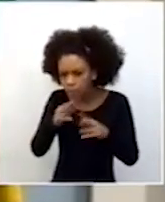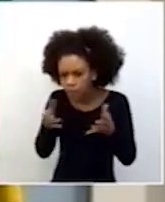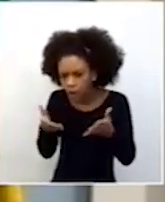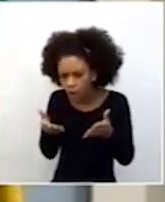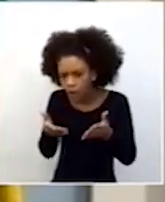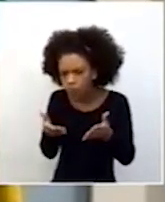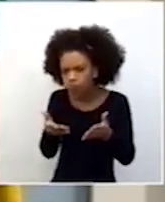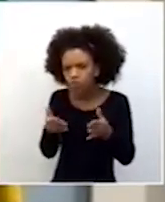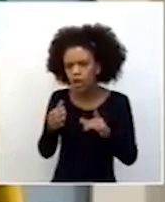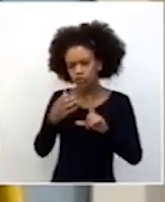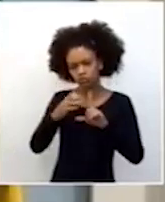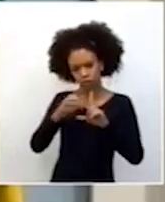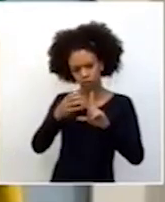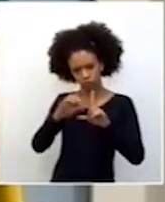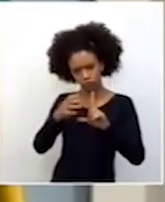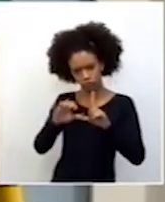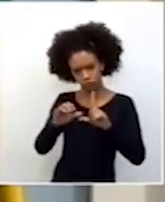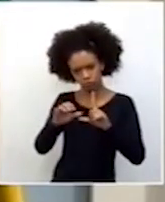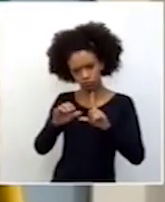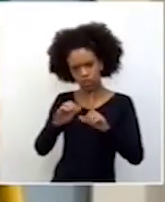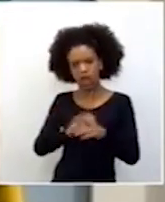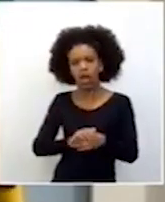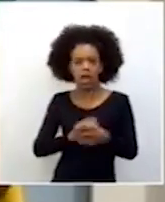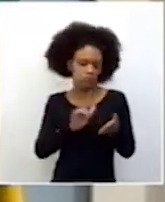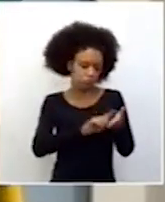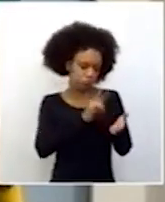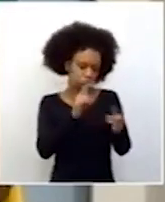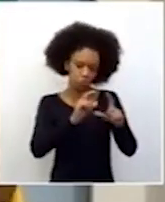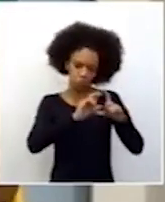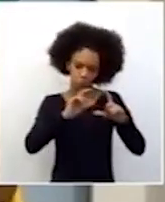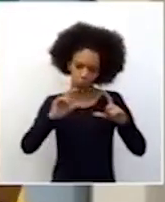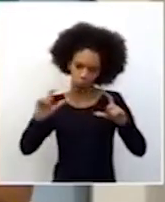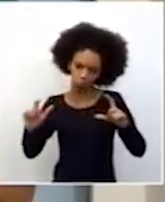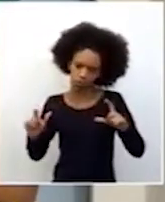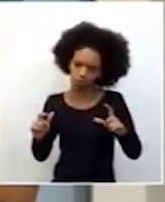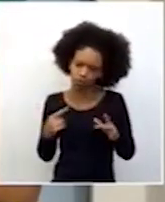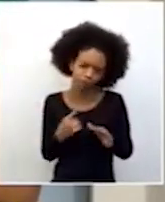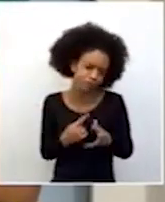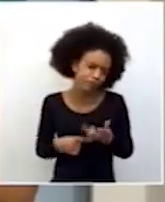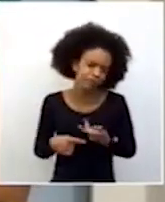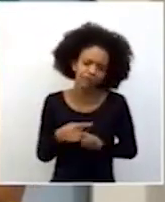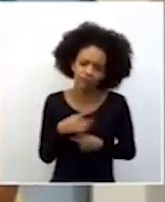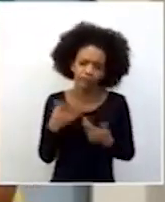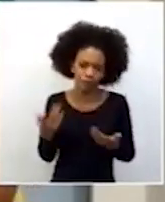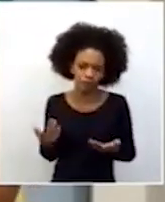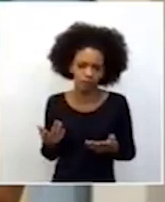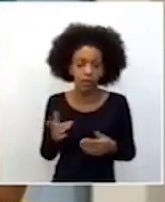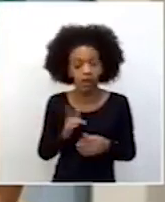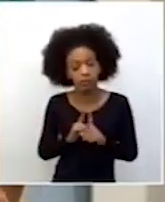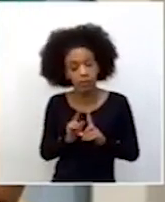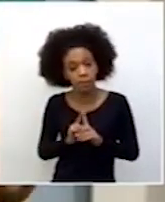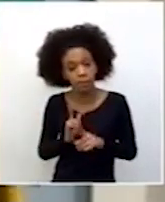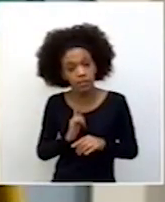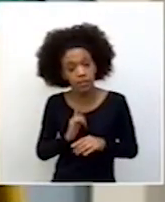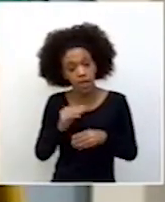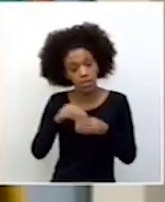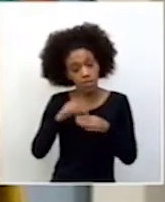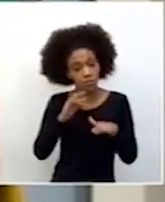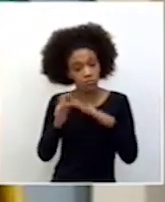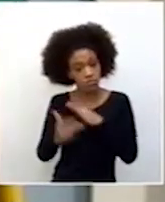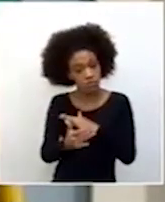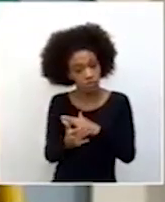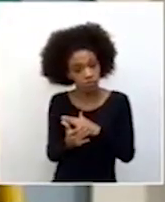muitos chargistas, quadrinistas, cartunistas, e a gente pode denominá-los de várias maneiras. A gente também vê muito dentro das redes